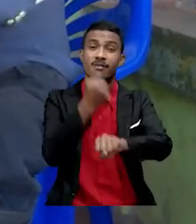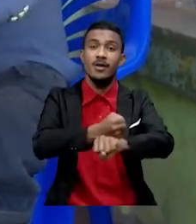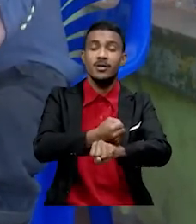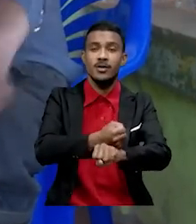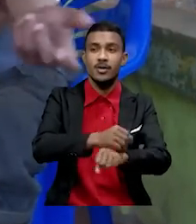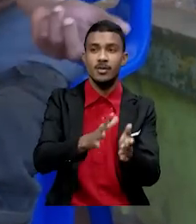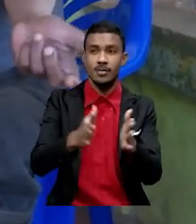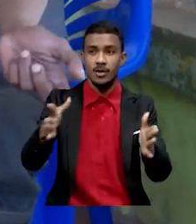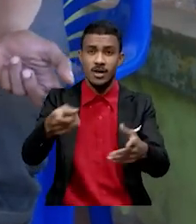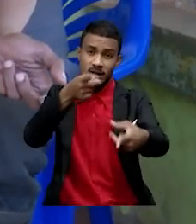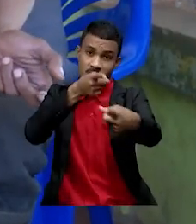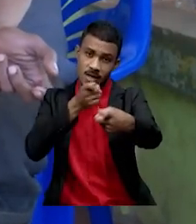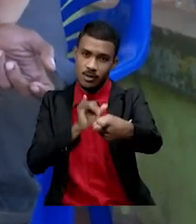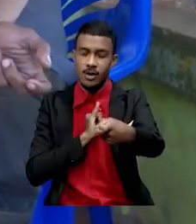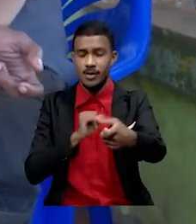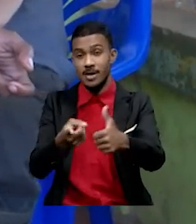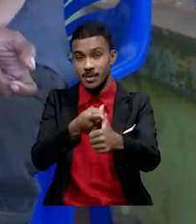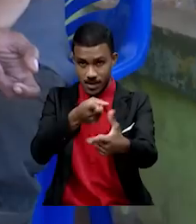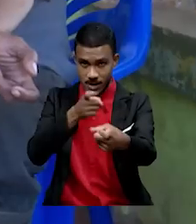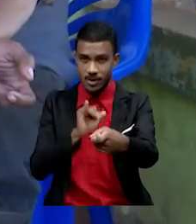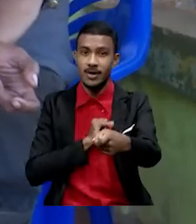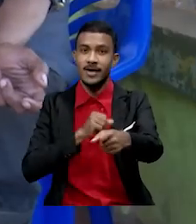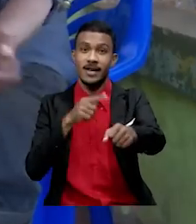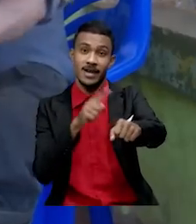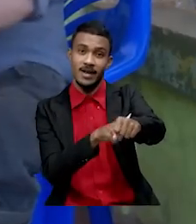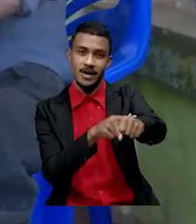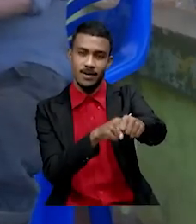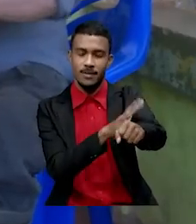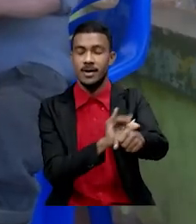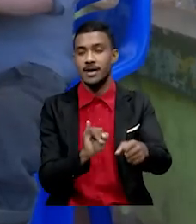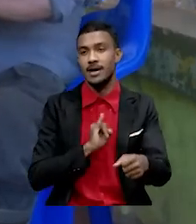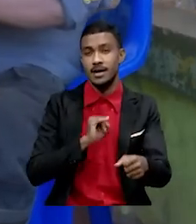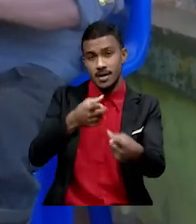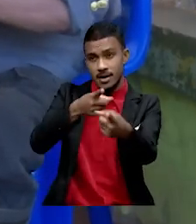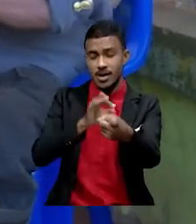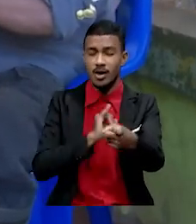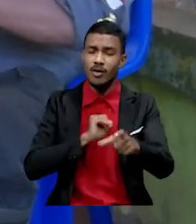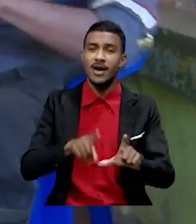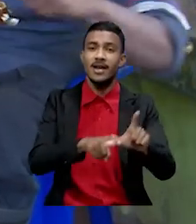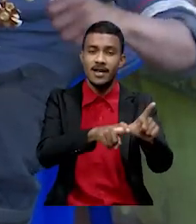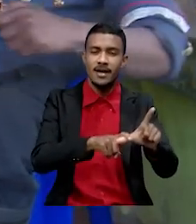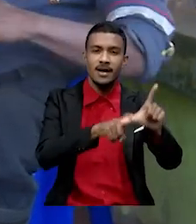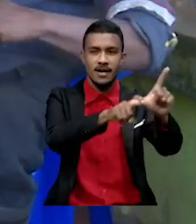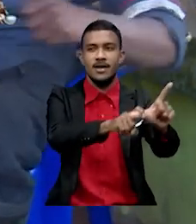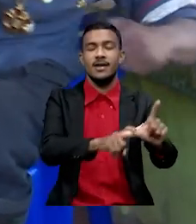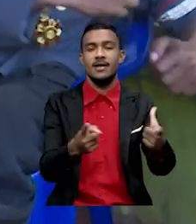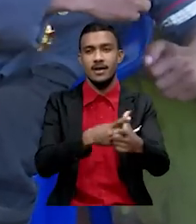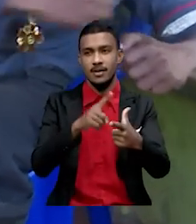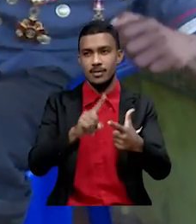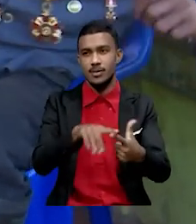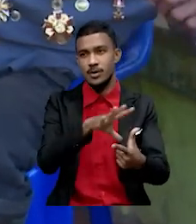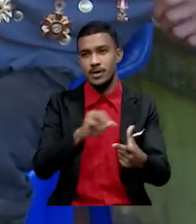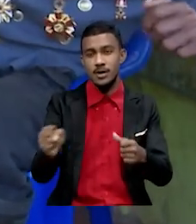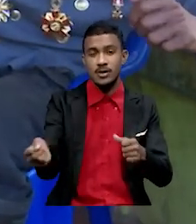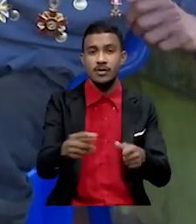au pertama tiru hau ene ne ia lima ne kedua hau o alai halai halai halai halai mak boi kila au ne